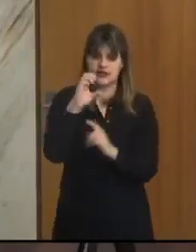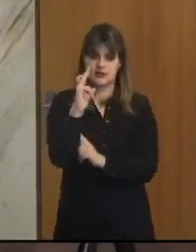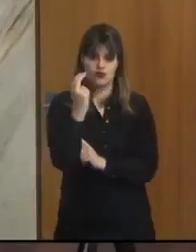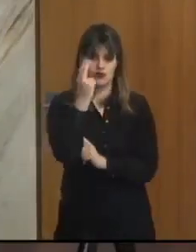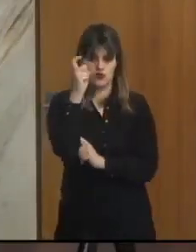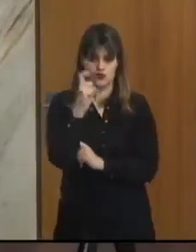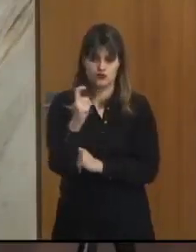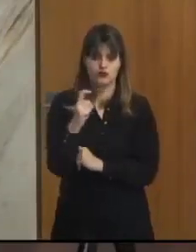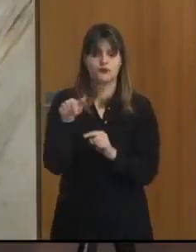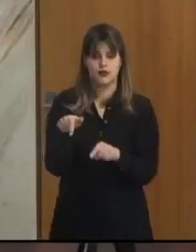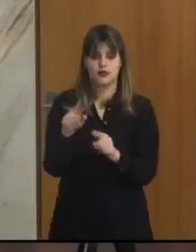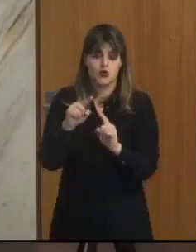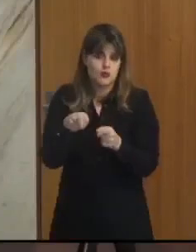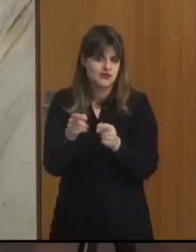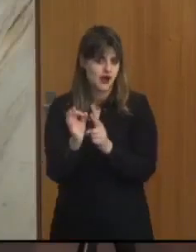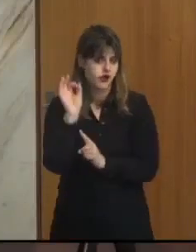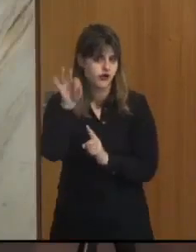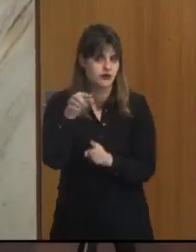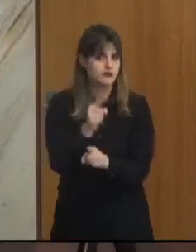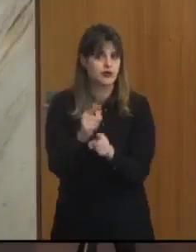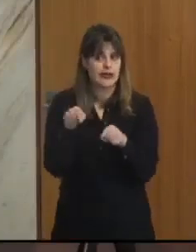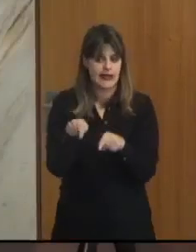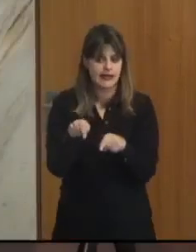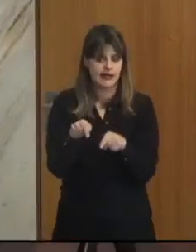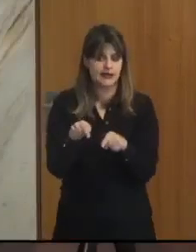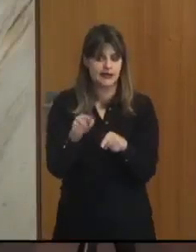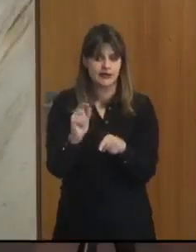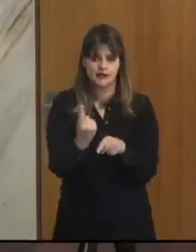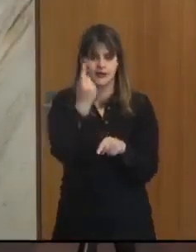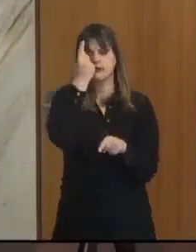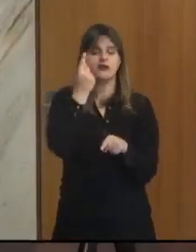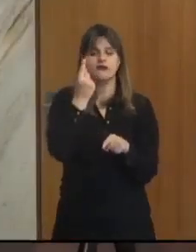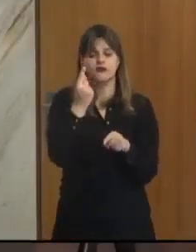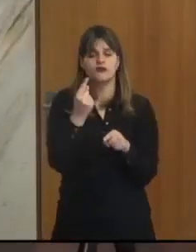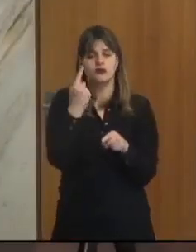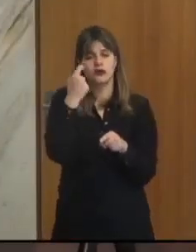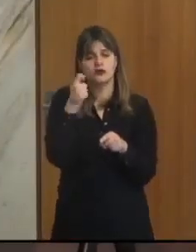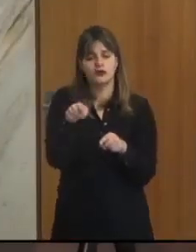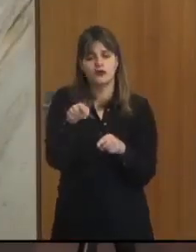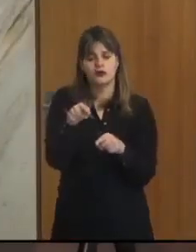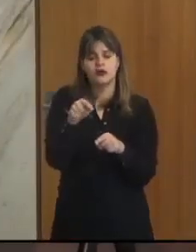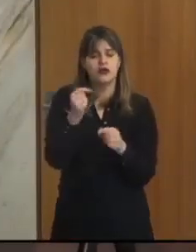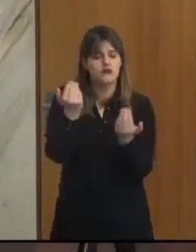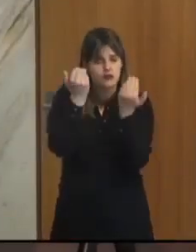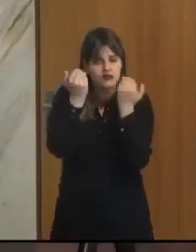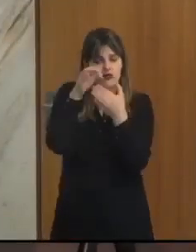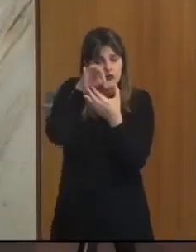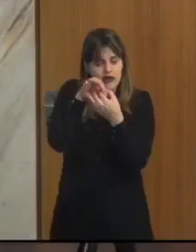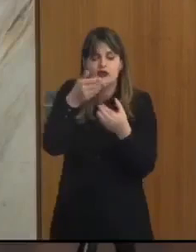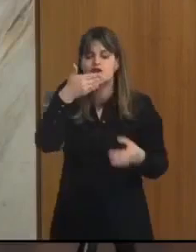Portanto, eu comecei por aqui, porque é também aqui que começam a surgir notícias sobre o território de